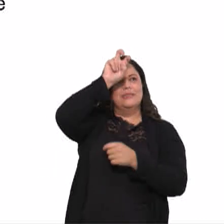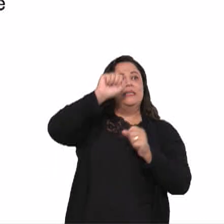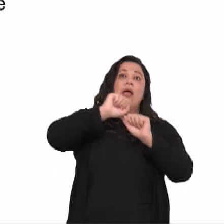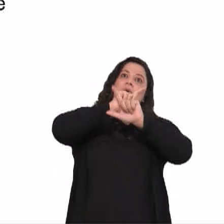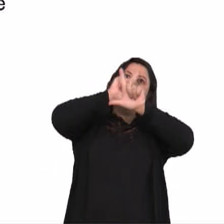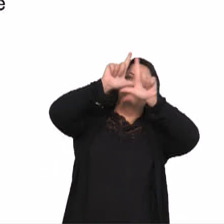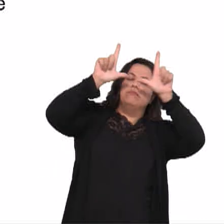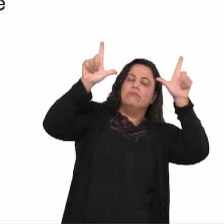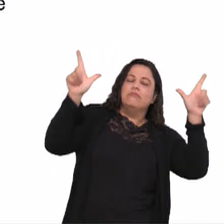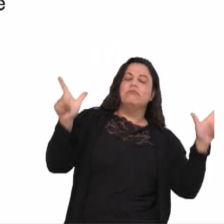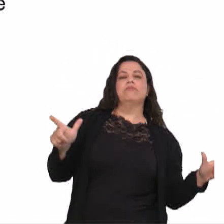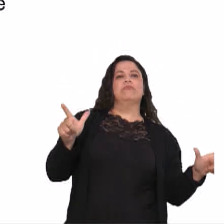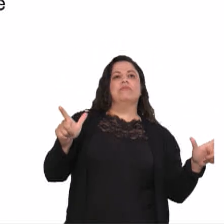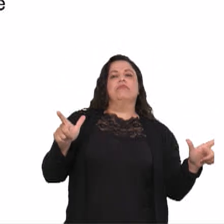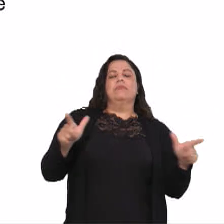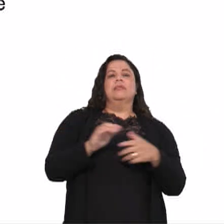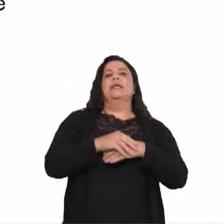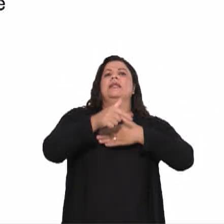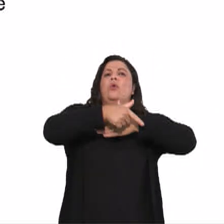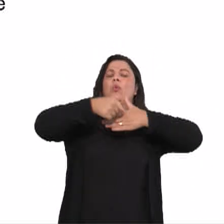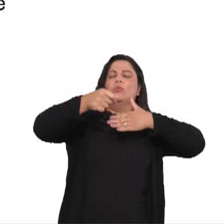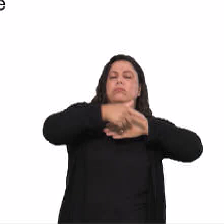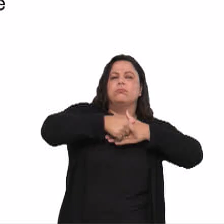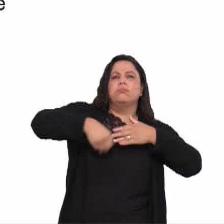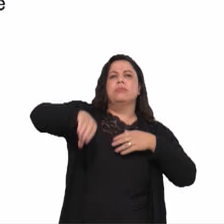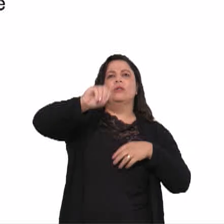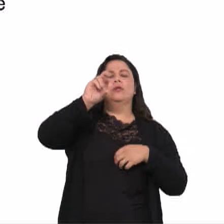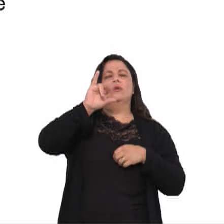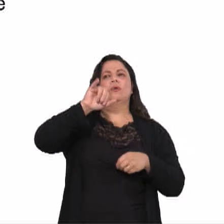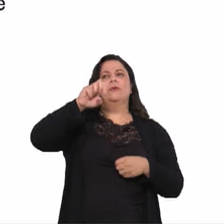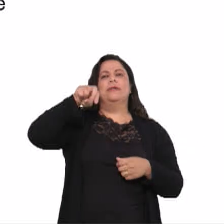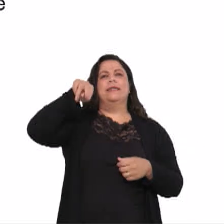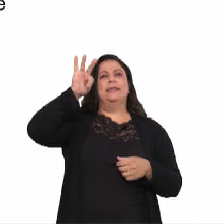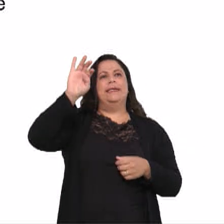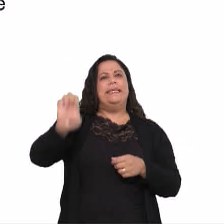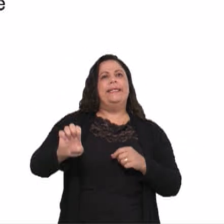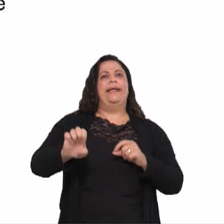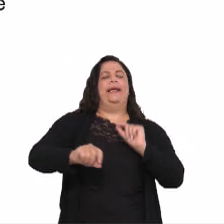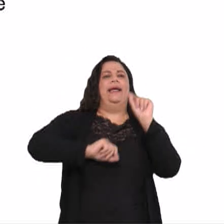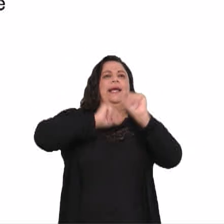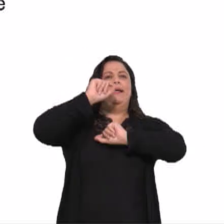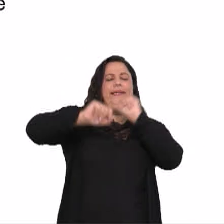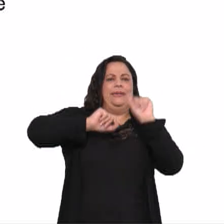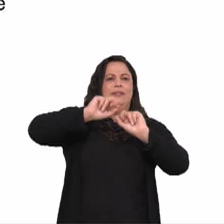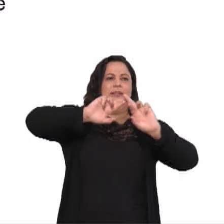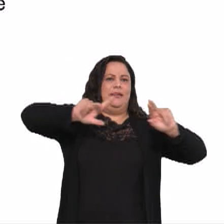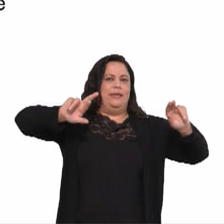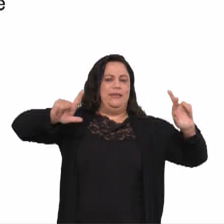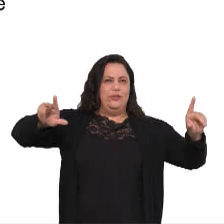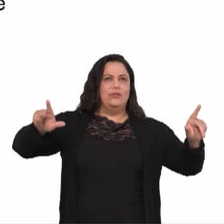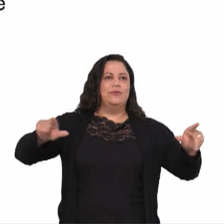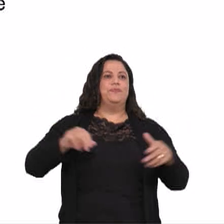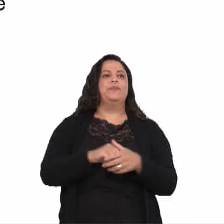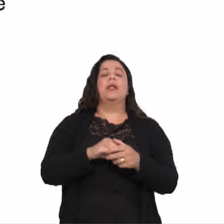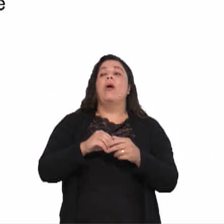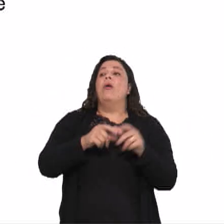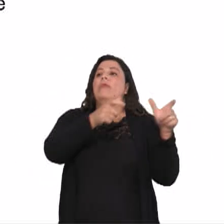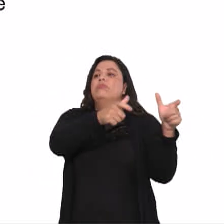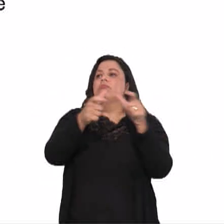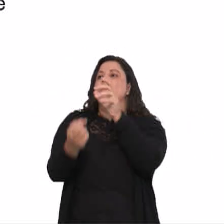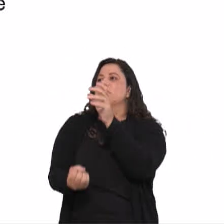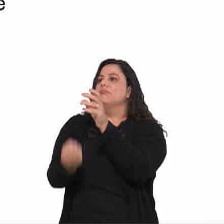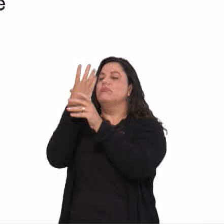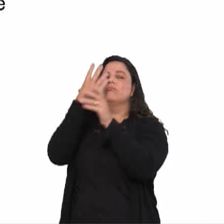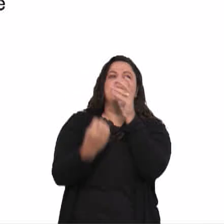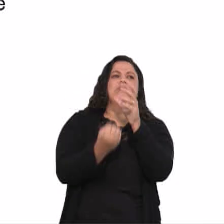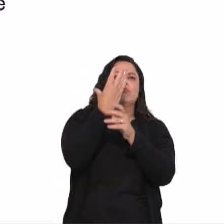entre Ocidente e Oriente, ao mostrar a presença da cultura grega em uma cidade localizada no Egito. O texto apresenta os